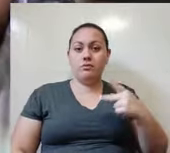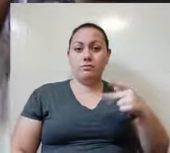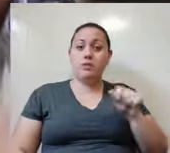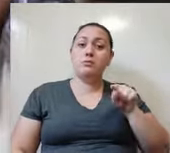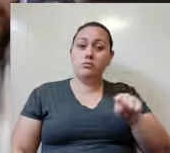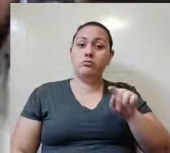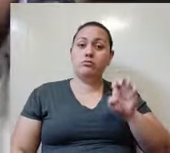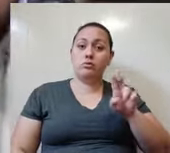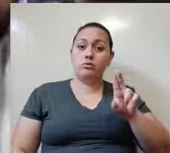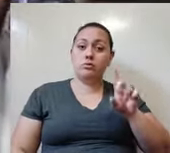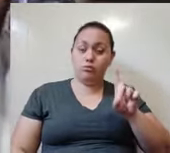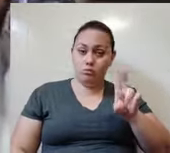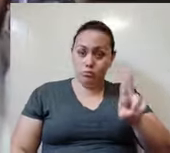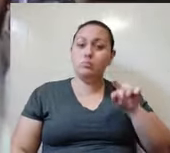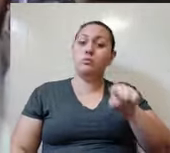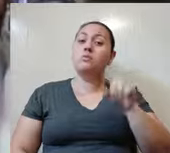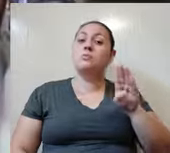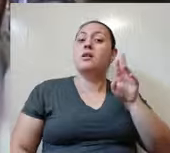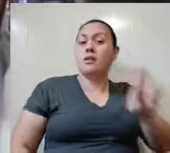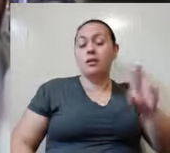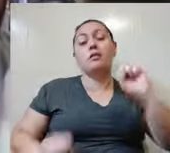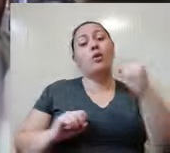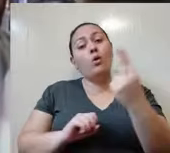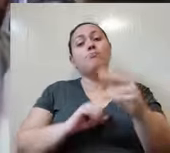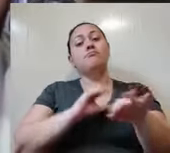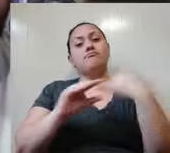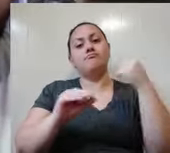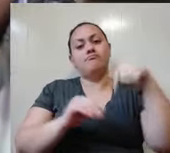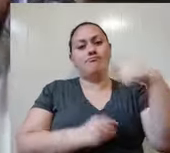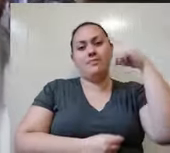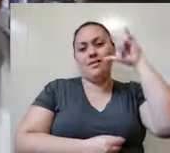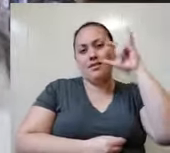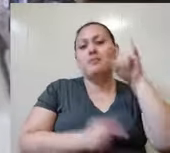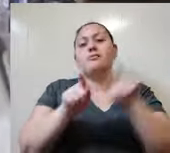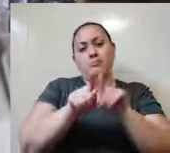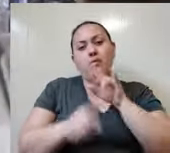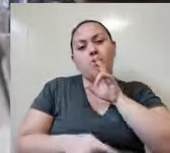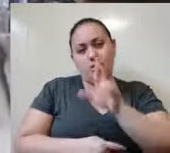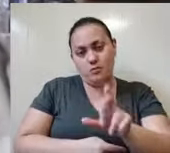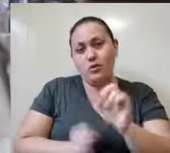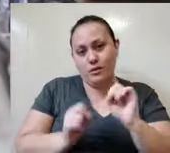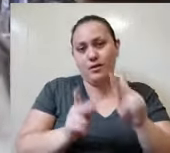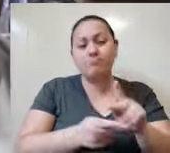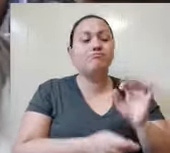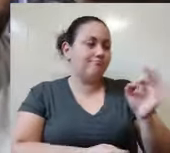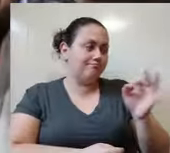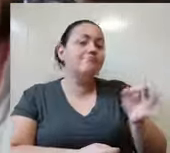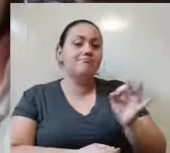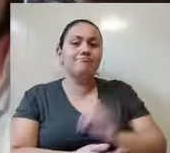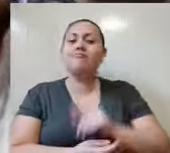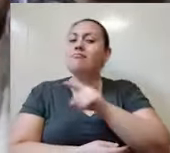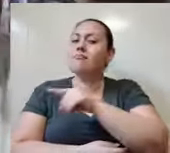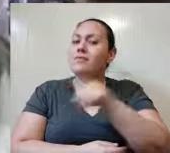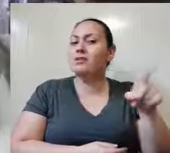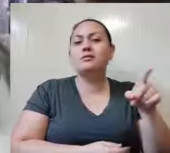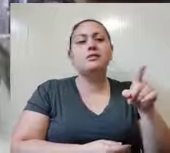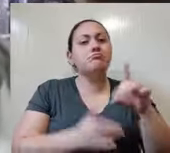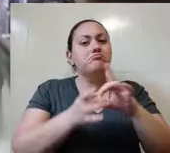nap@ufxpa.edu.br ou também mandar uma mensagem aqui pelo Instagram que a gente responde. Tá? Exatamente. Tá,